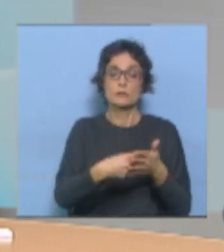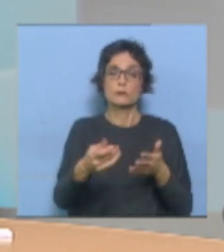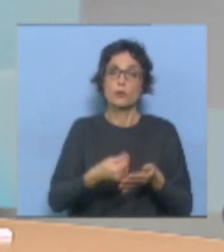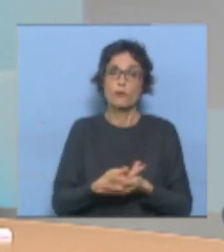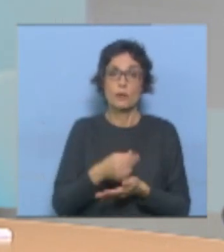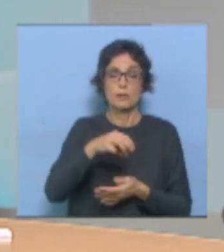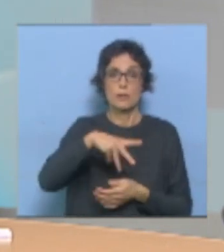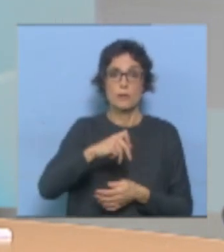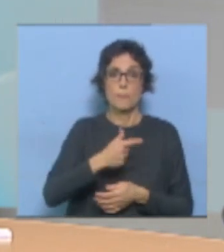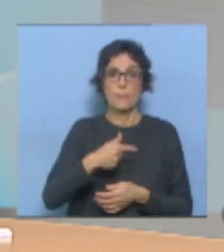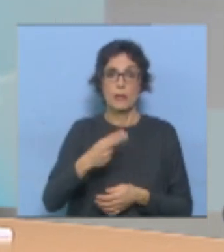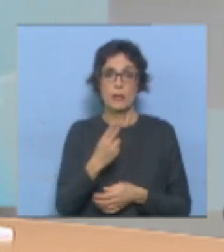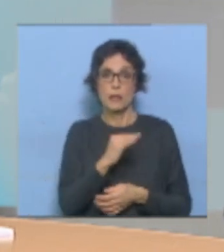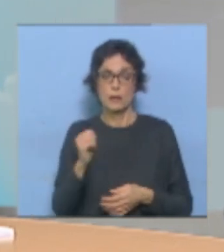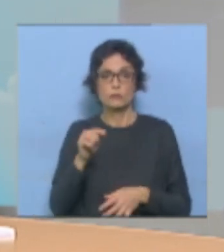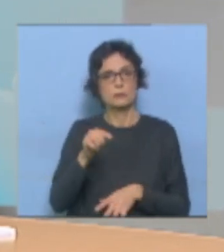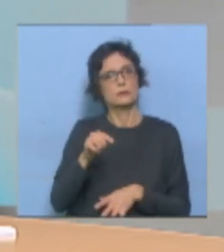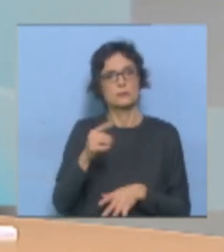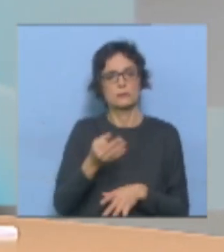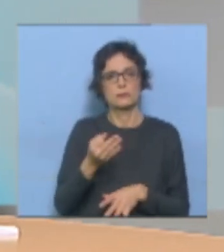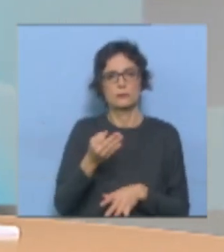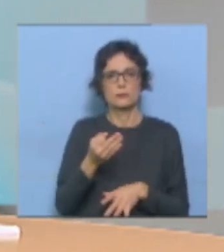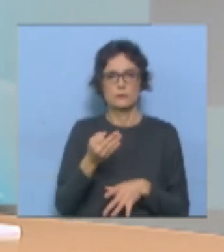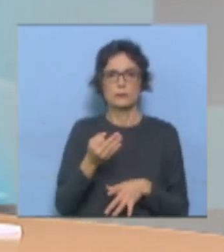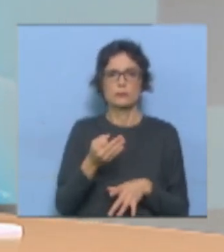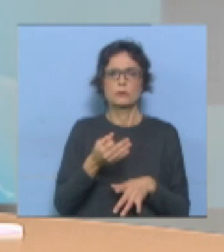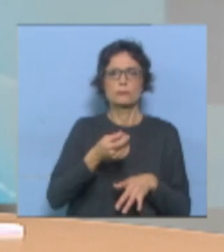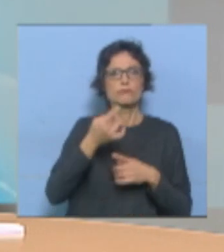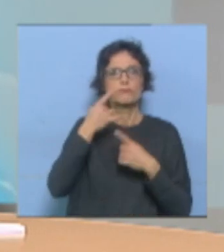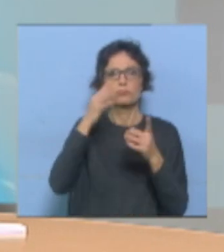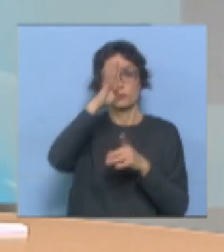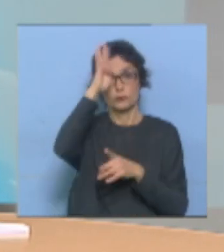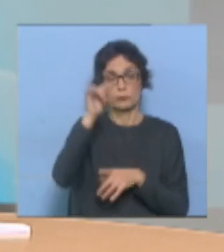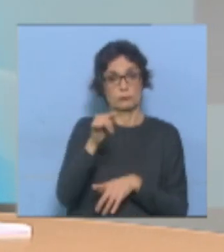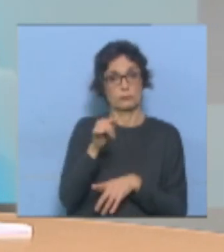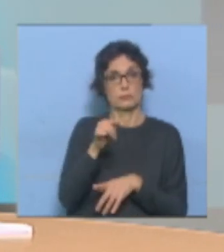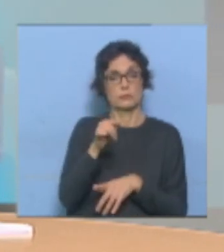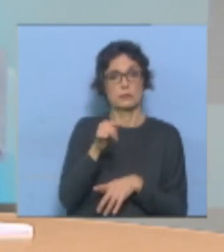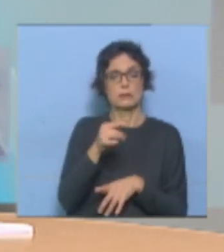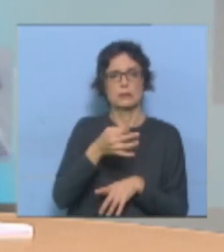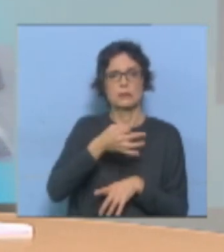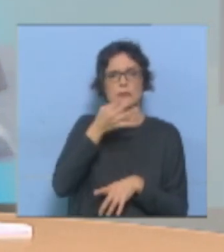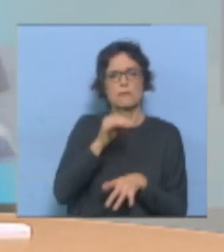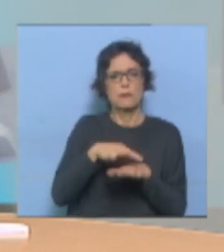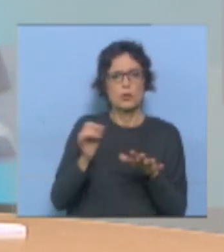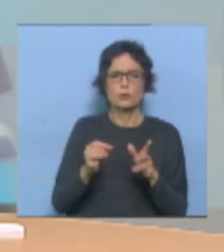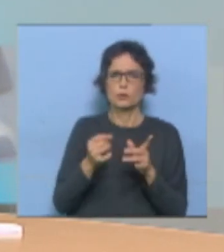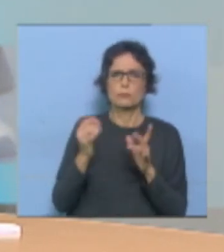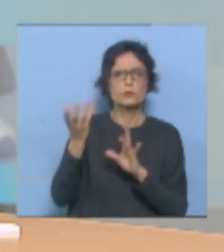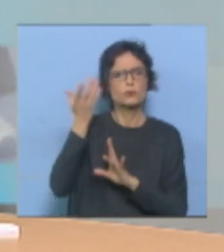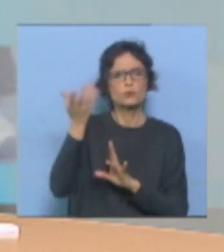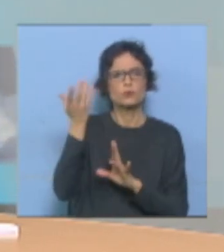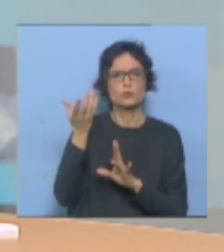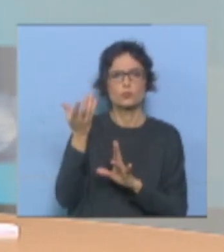para esta a mensagem do Papa, em que ele volta a falar de esta cultura do